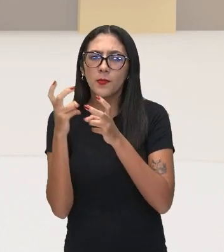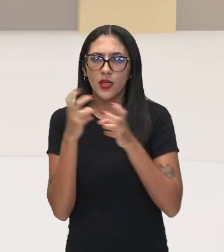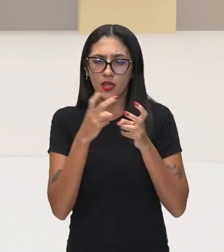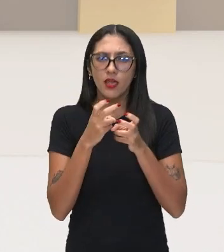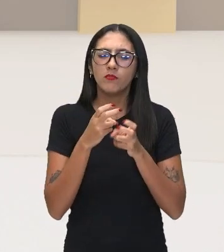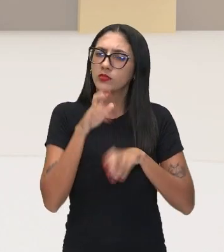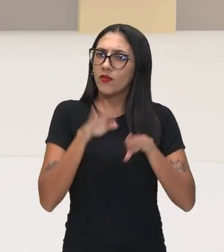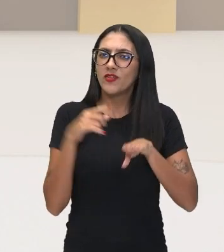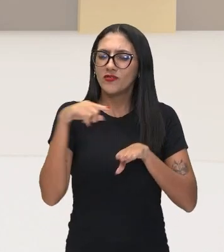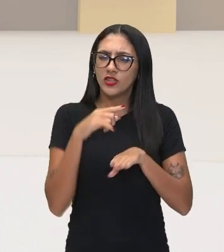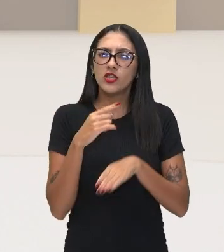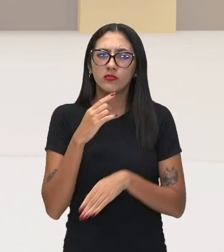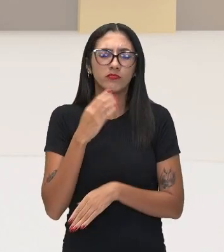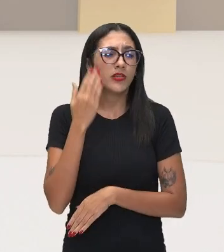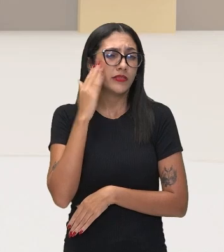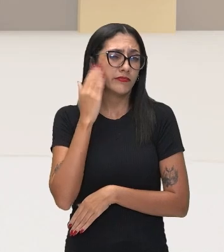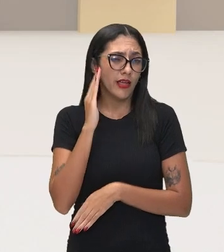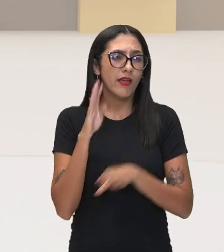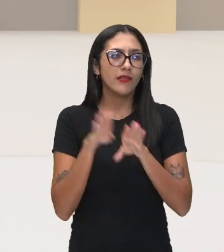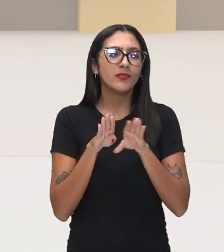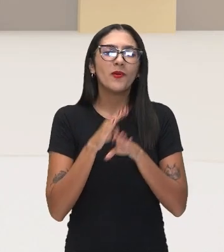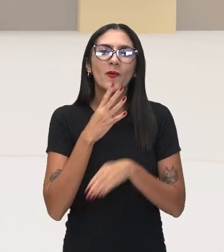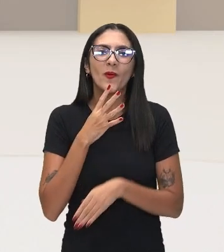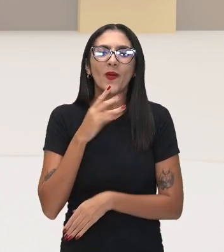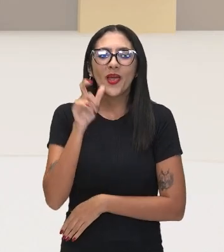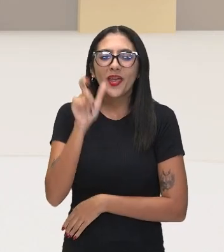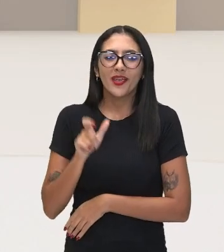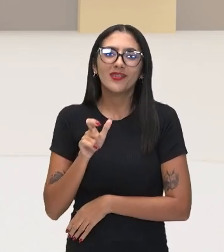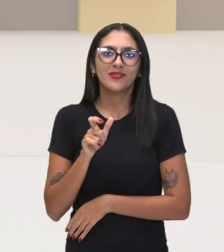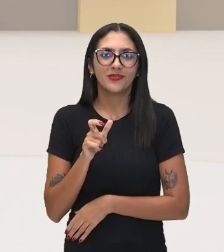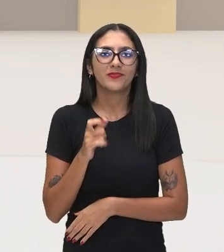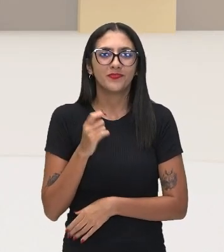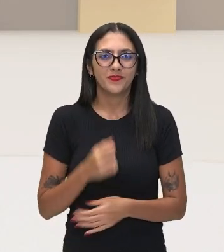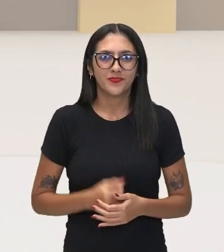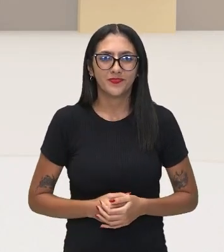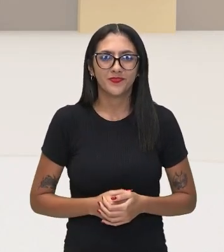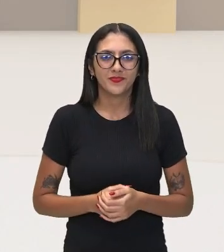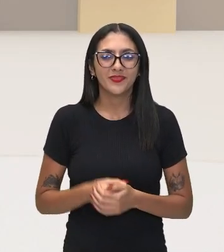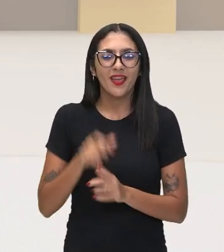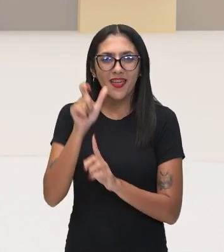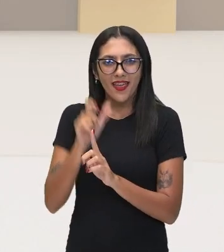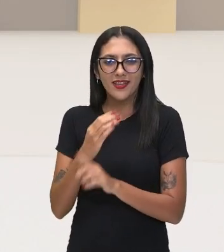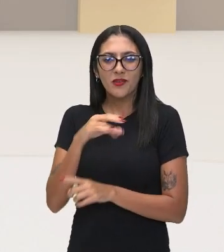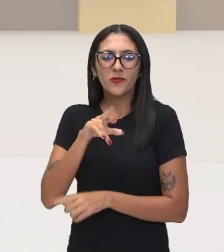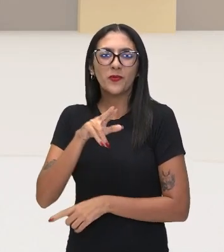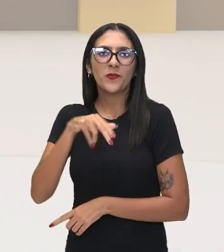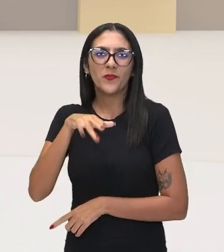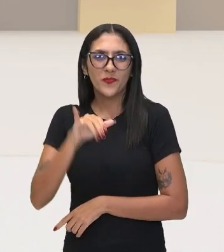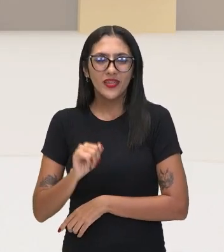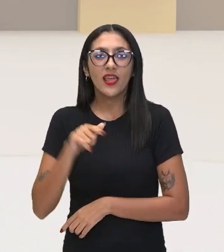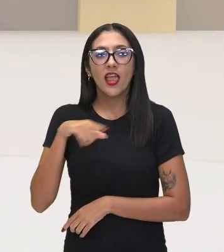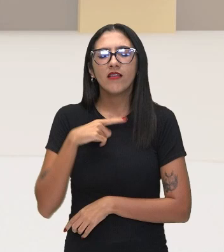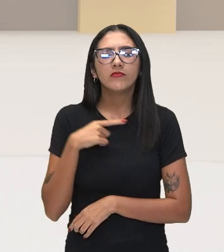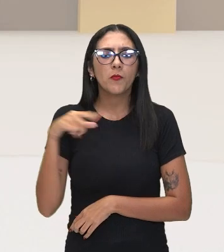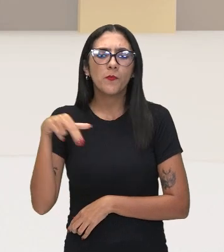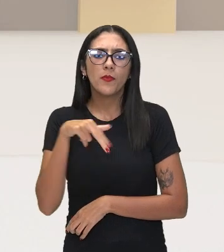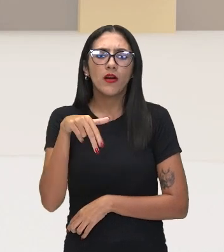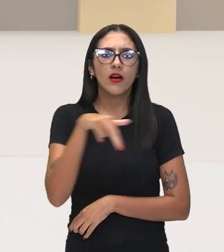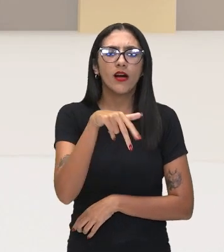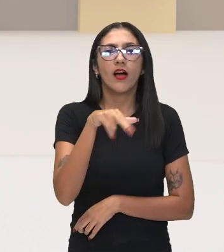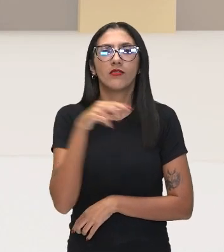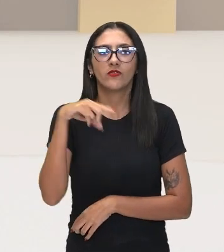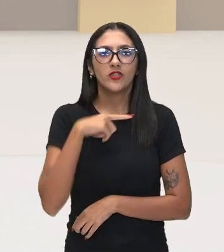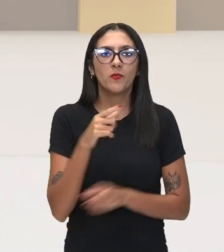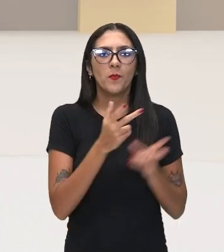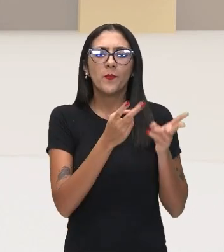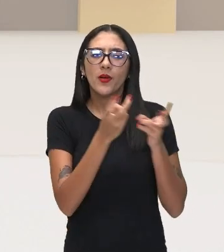se identifiquem aí com o nosso curumim, né? Exatamente. O nosso curumim vai fazer um passeio e vocês vão identificar